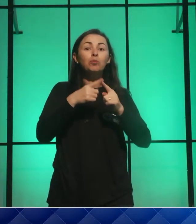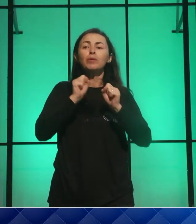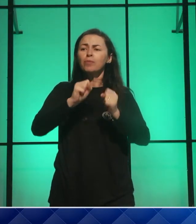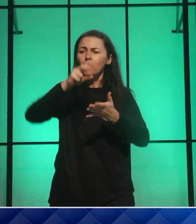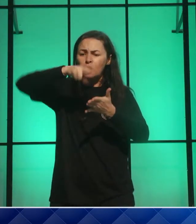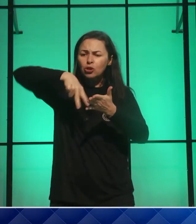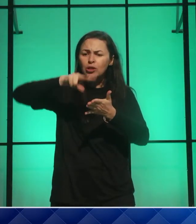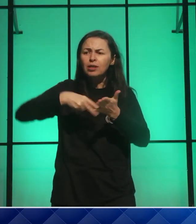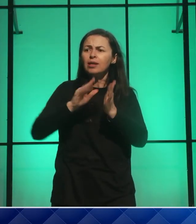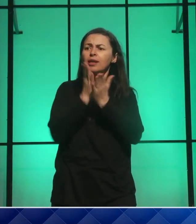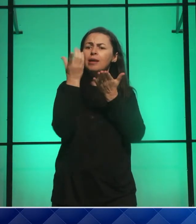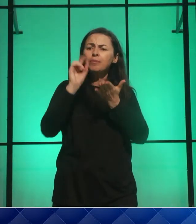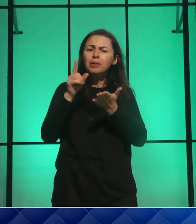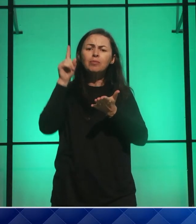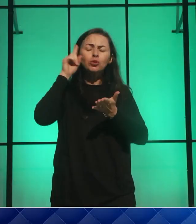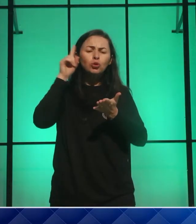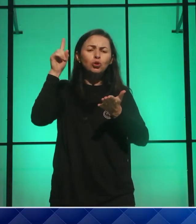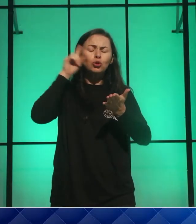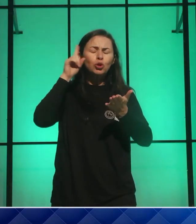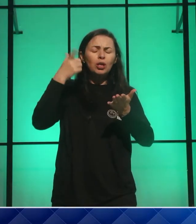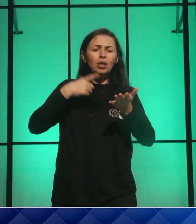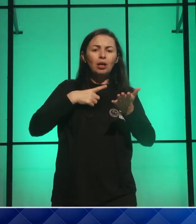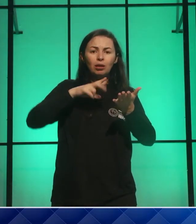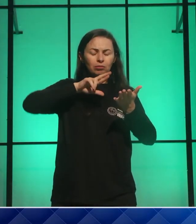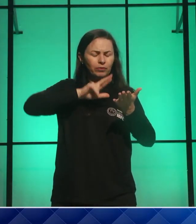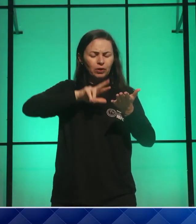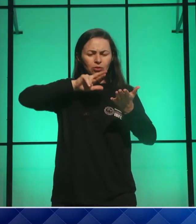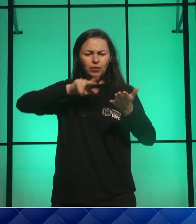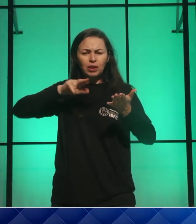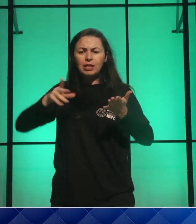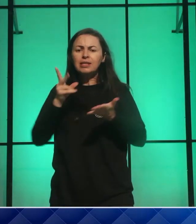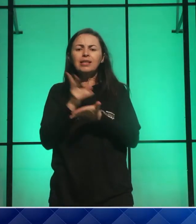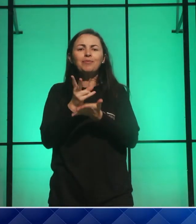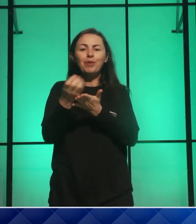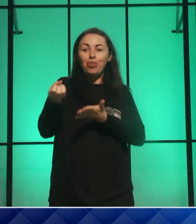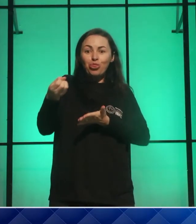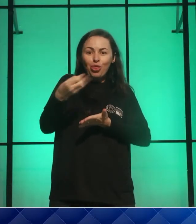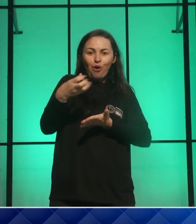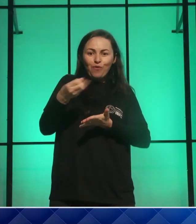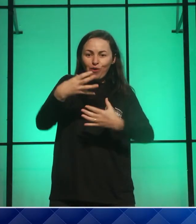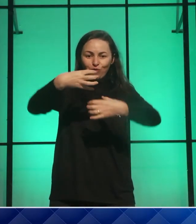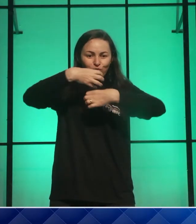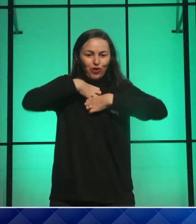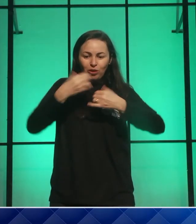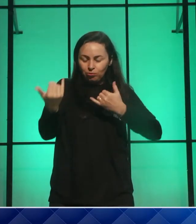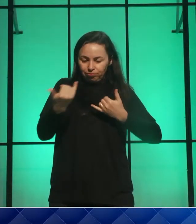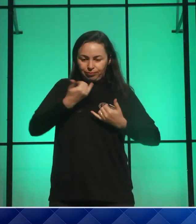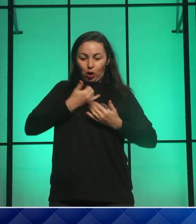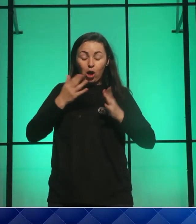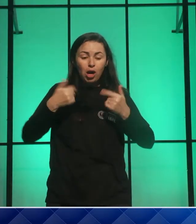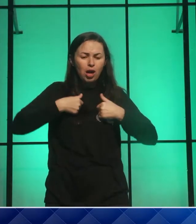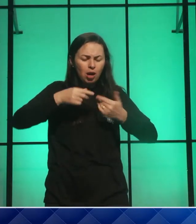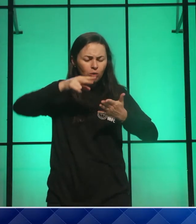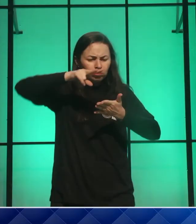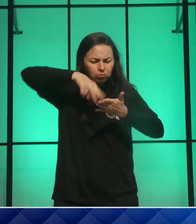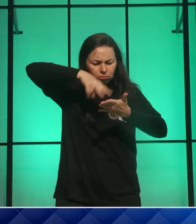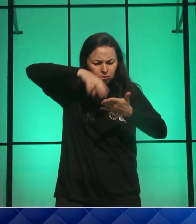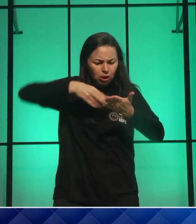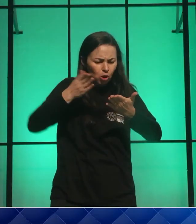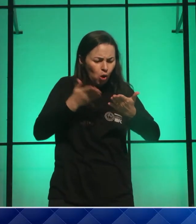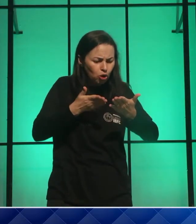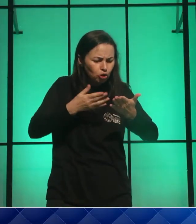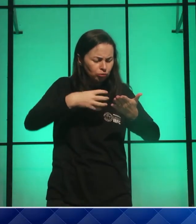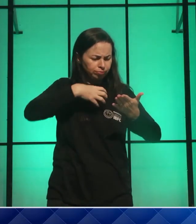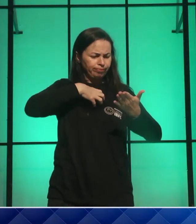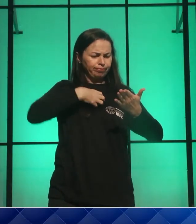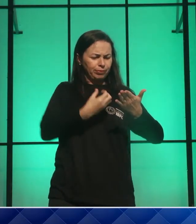de Deus várias vezes, mas ela se torna nova na sua vida. Você leu ela ontem e lê ela hoje e ela se